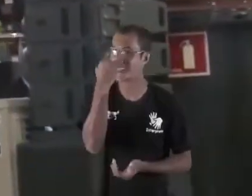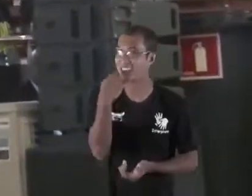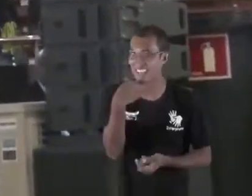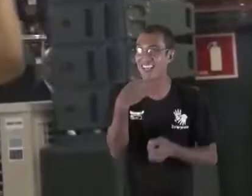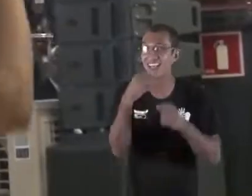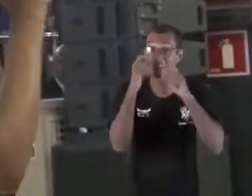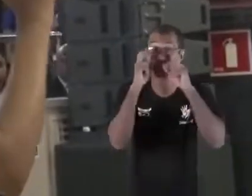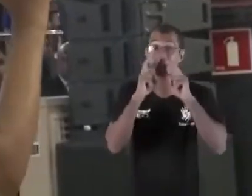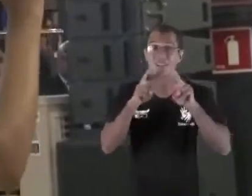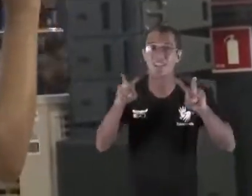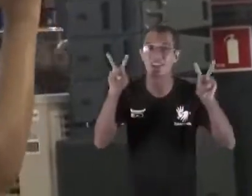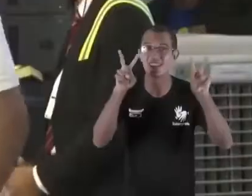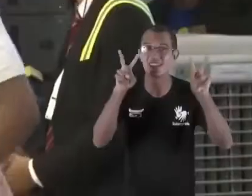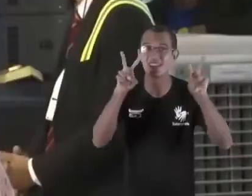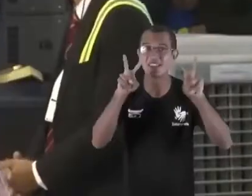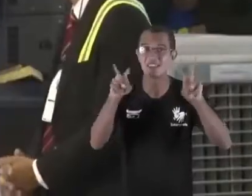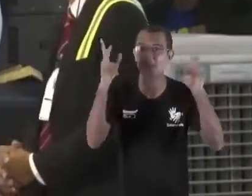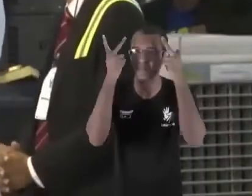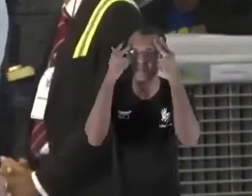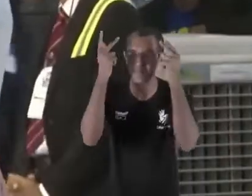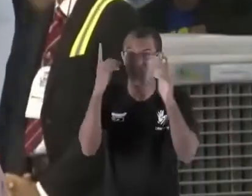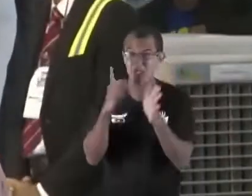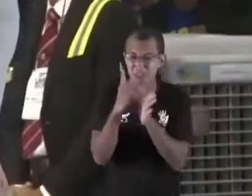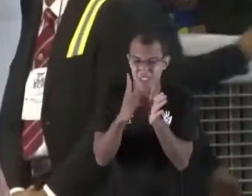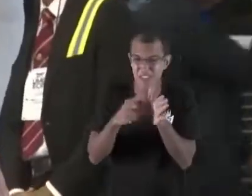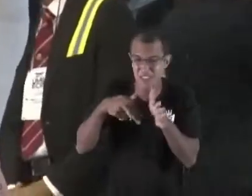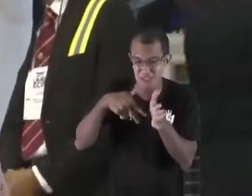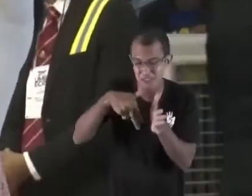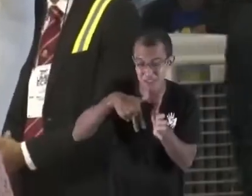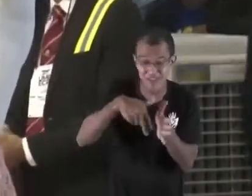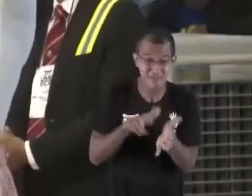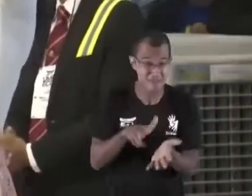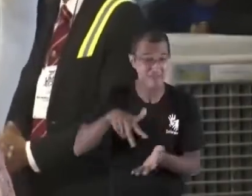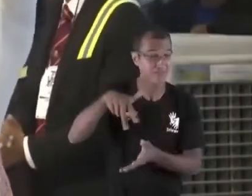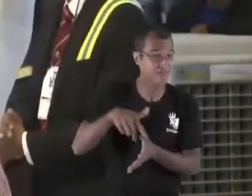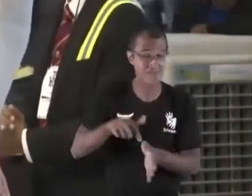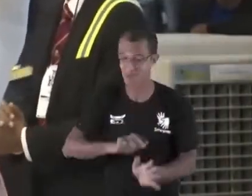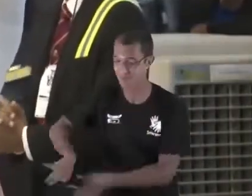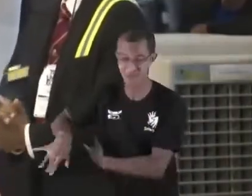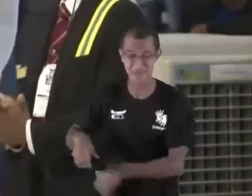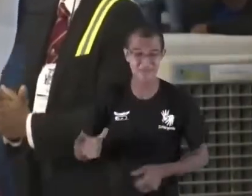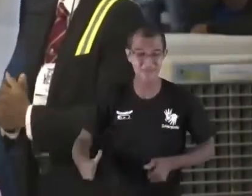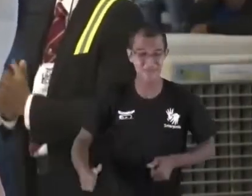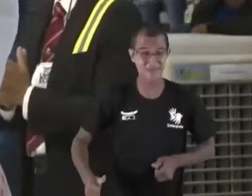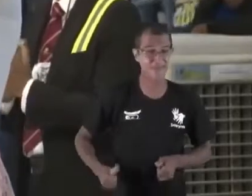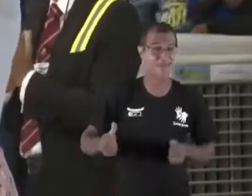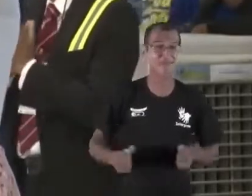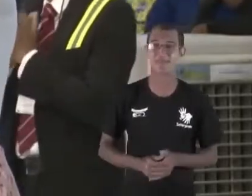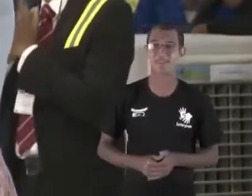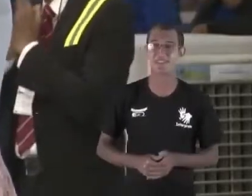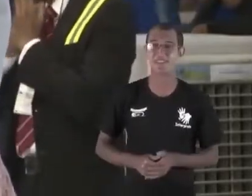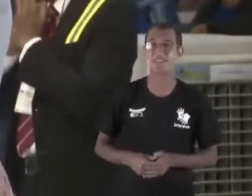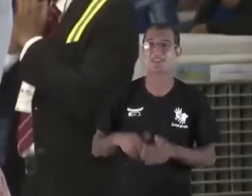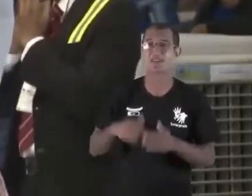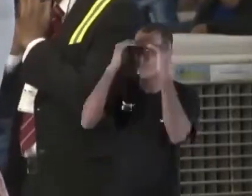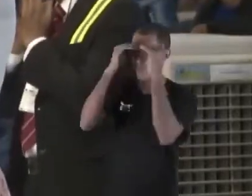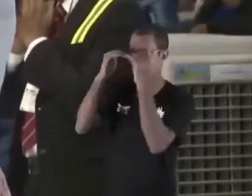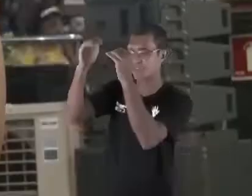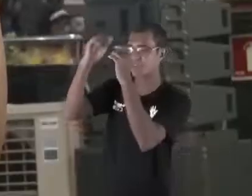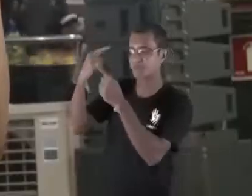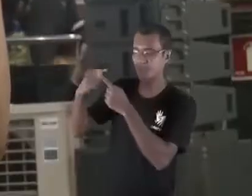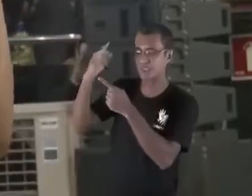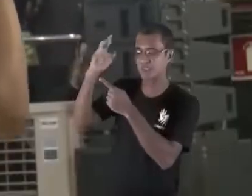sua voz. Vem pra Jesus, vem. Se ele mandar, estenda a mão e o morto se levanta. É o Senhor